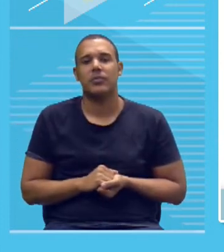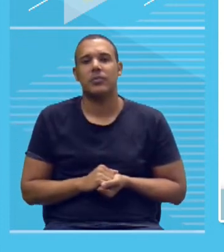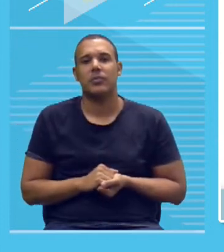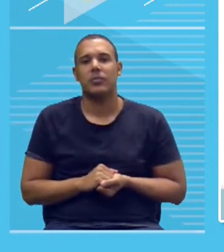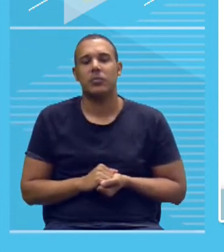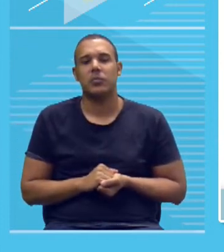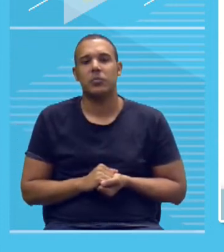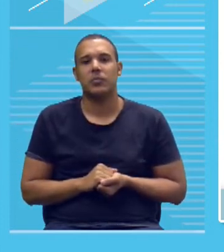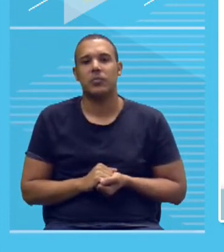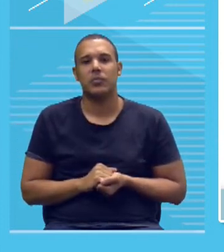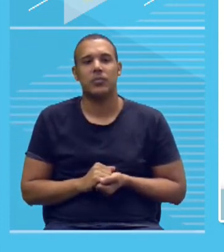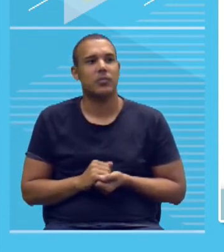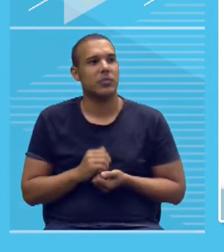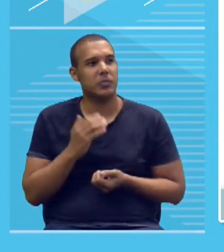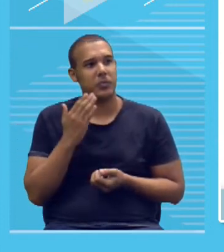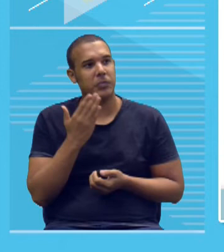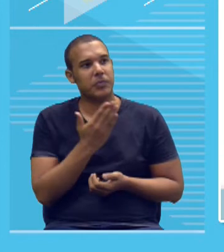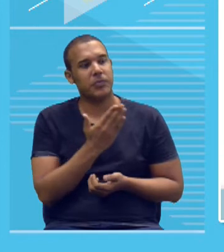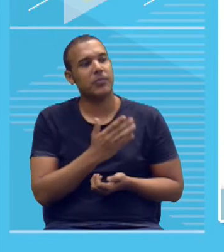um